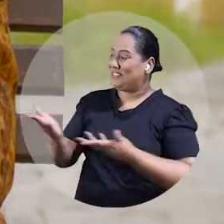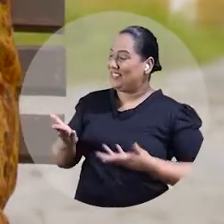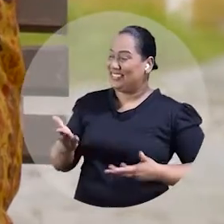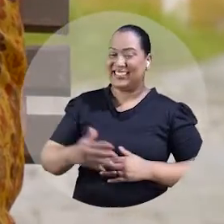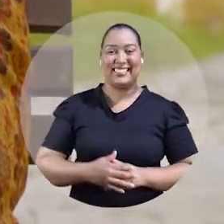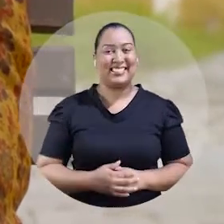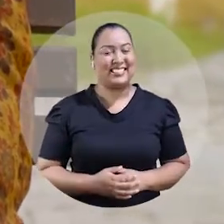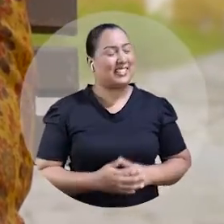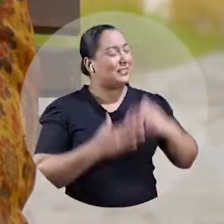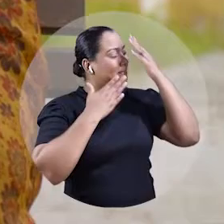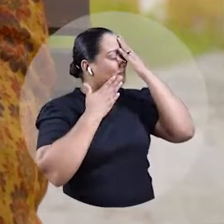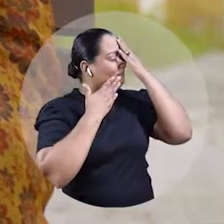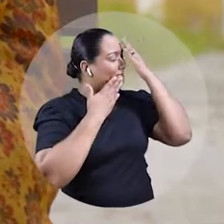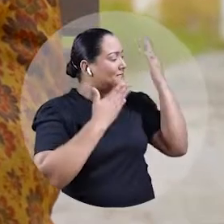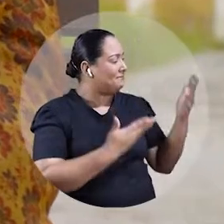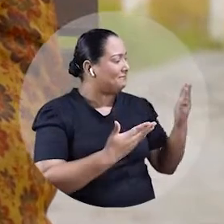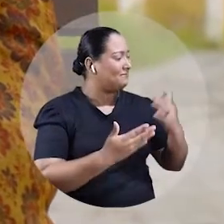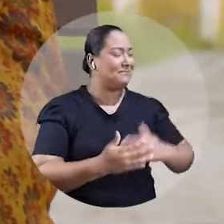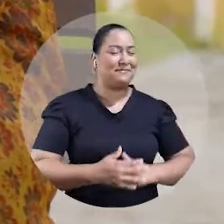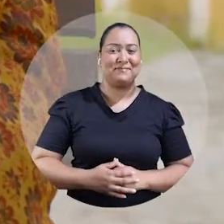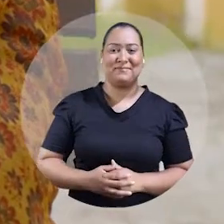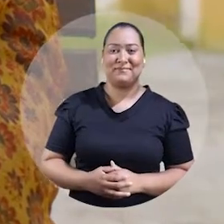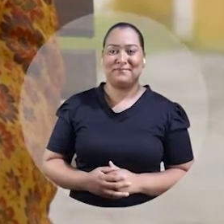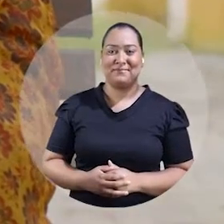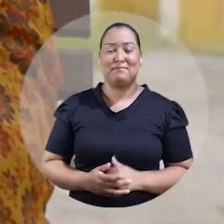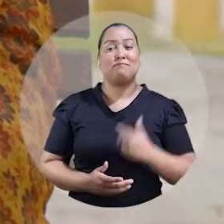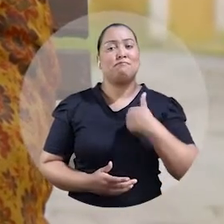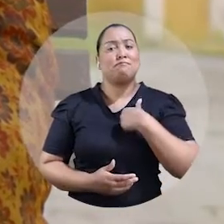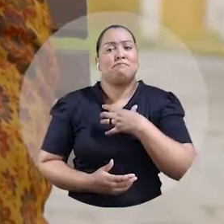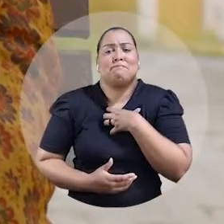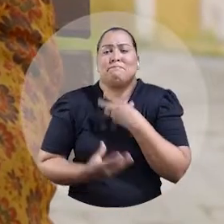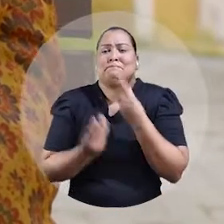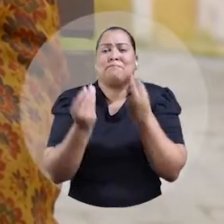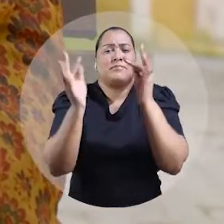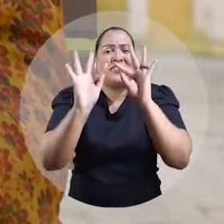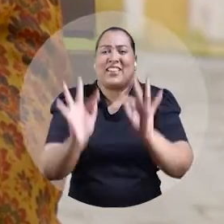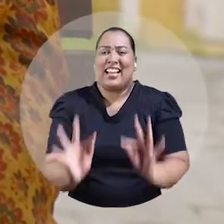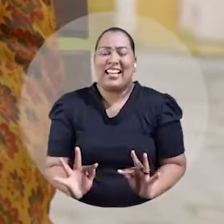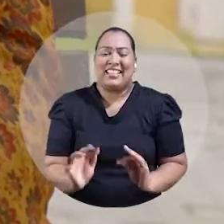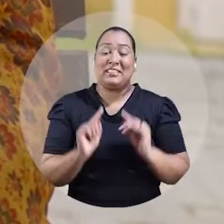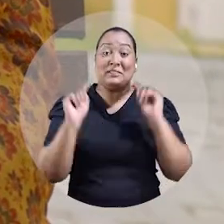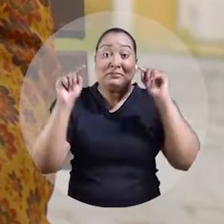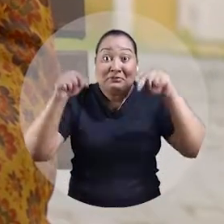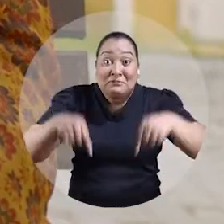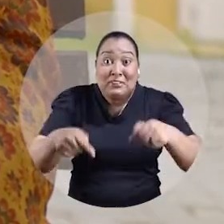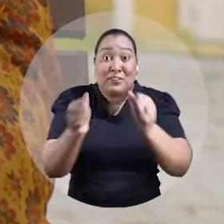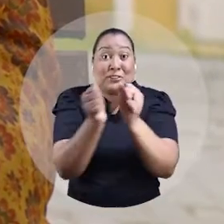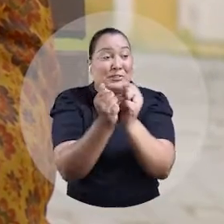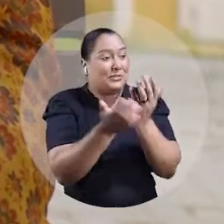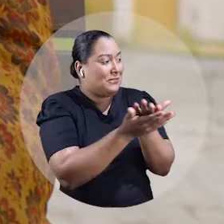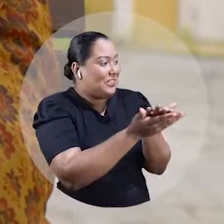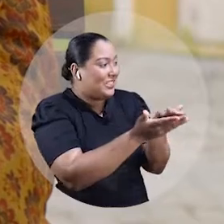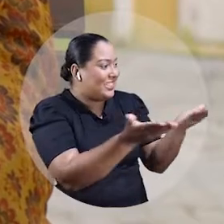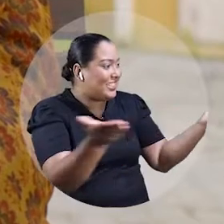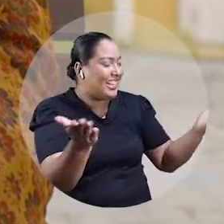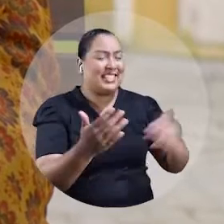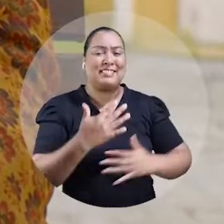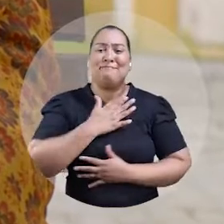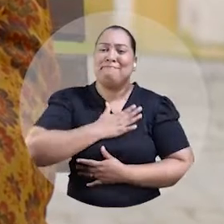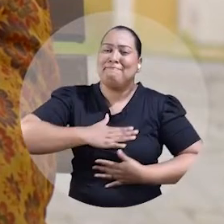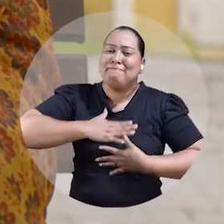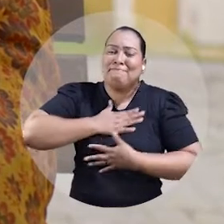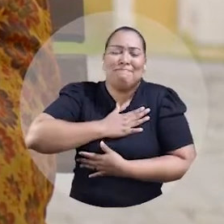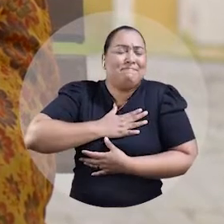Lucinda. Obrigada, Maria Clara. Eu estou muito feliz por estar aqui com todos vocês. É